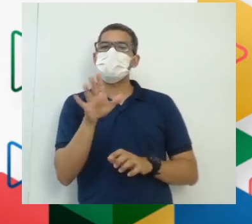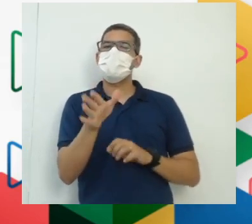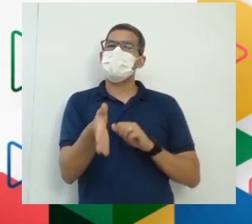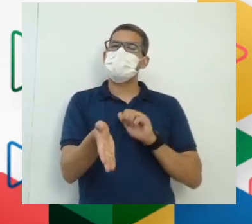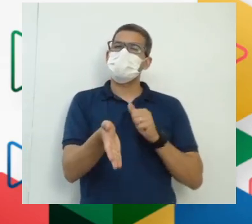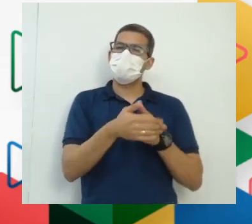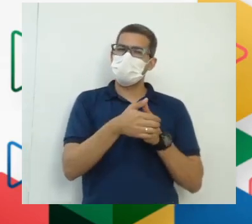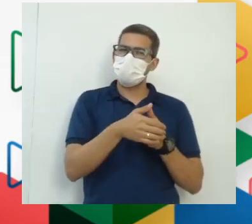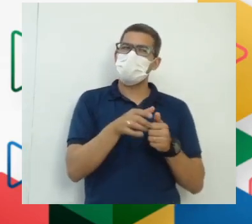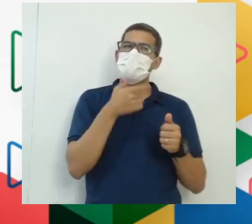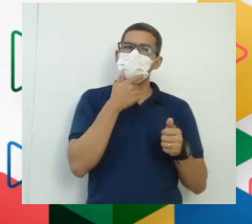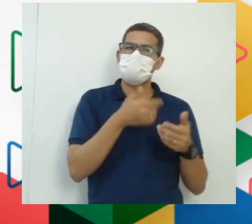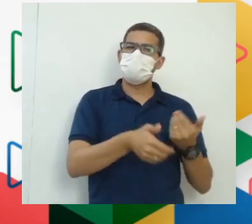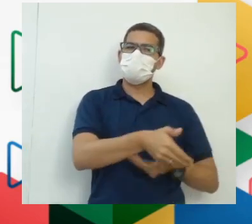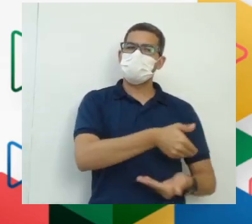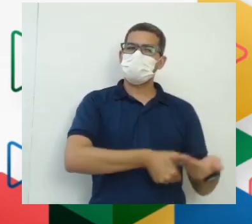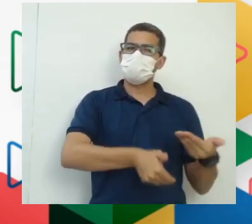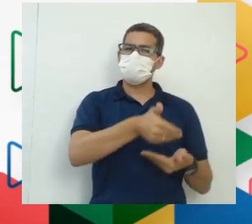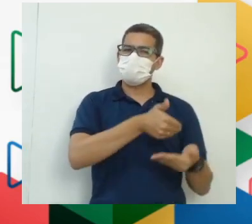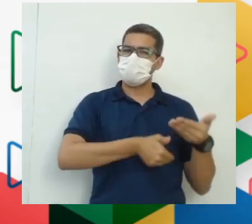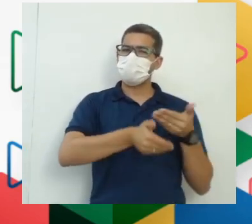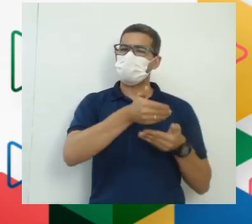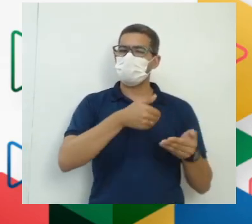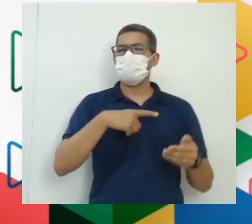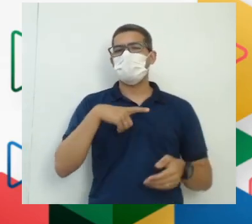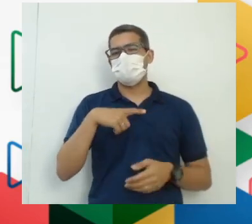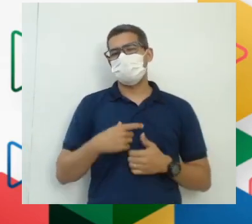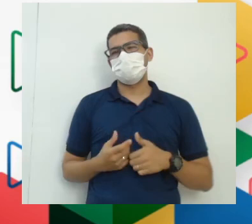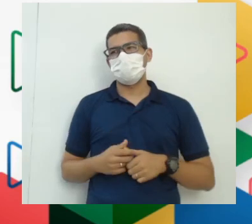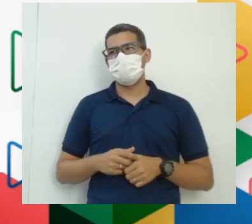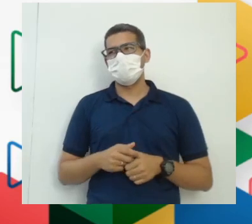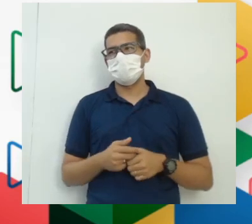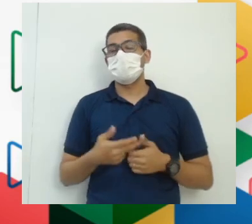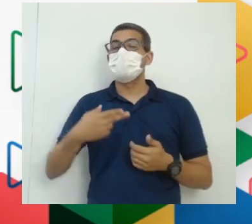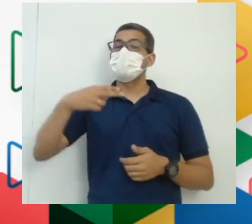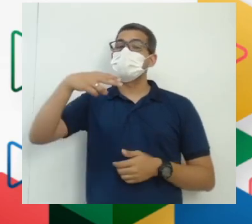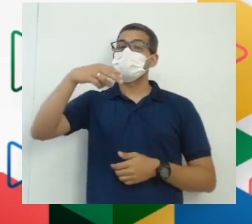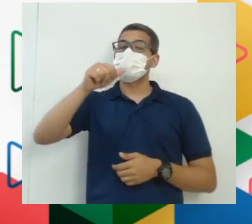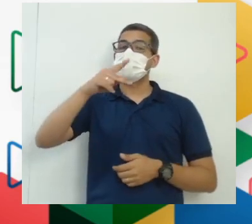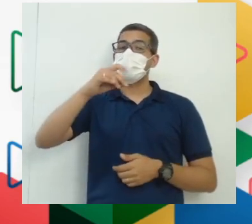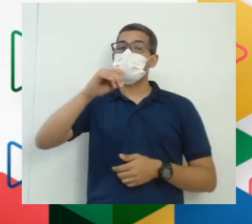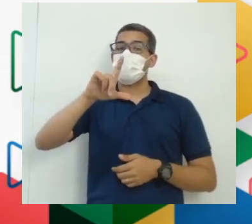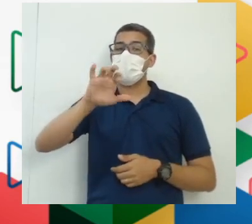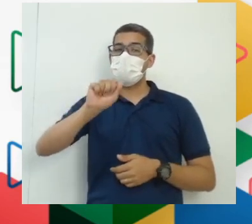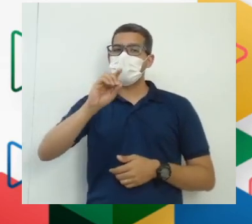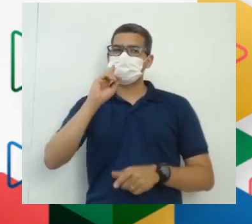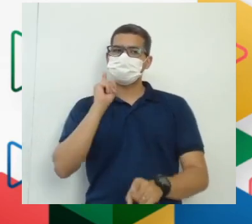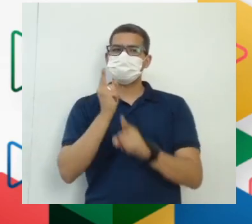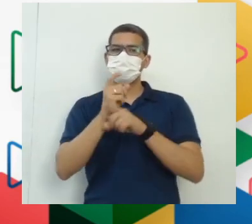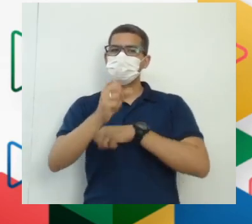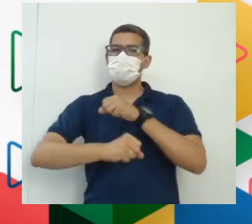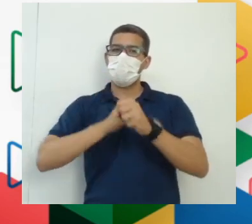ele continuou a fazer comércio com os ingleses. Napoleão, quando soube disso, 2 anos mais tarde, ao decreto do